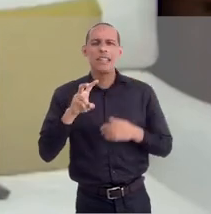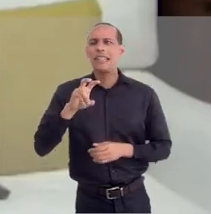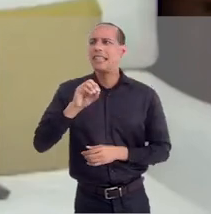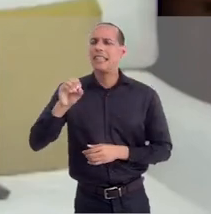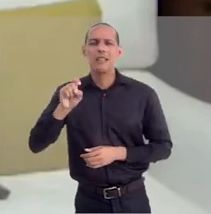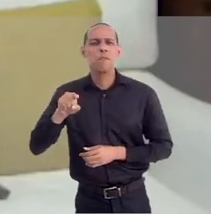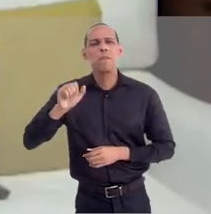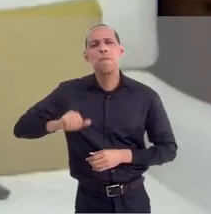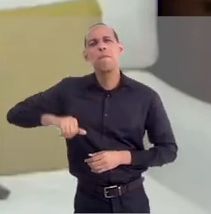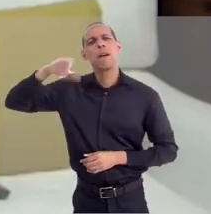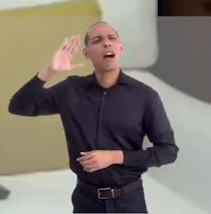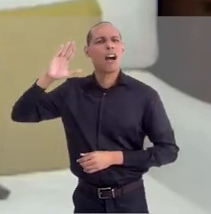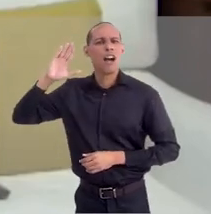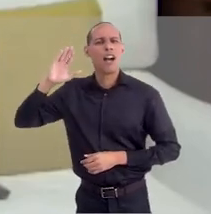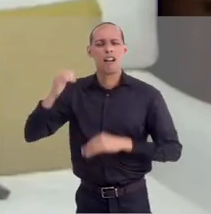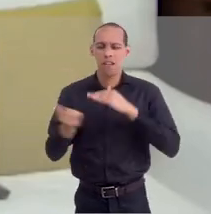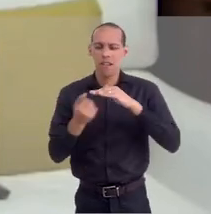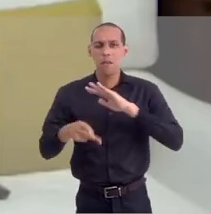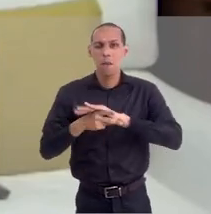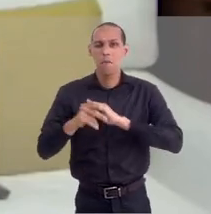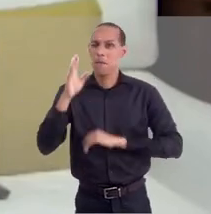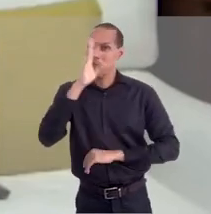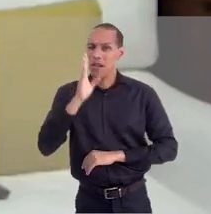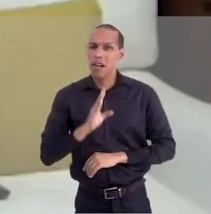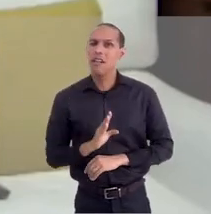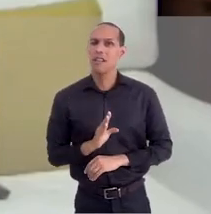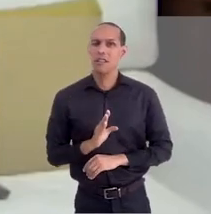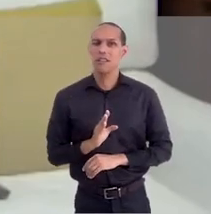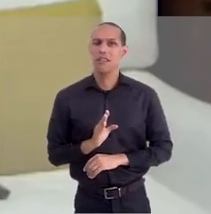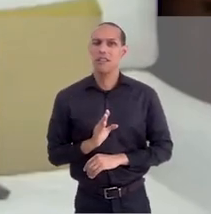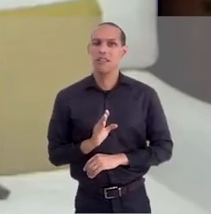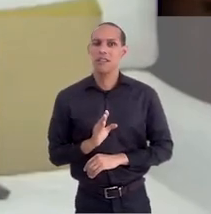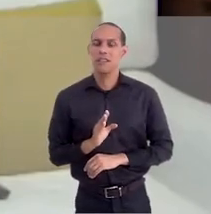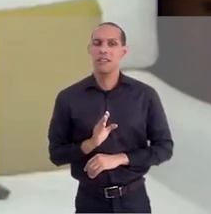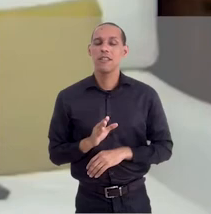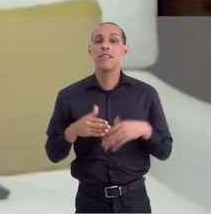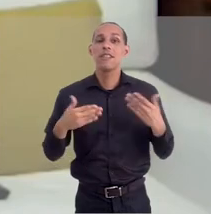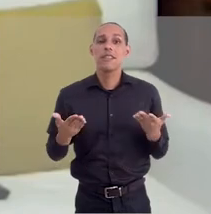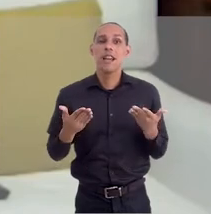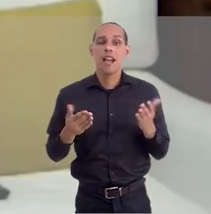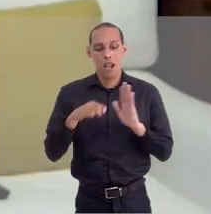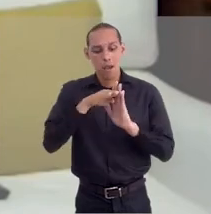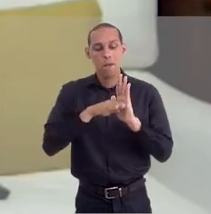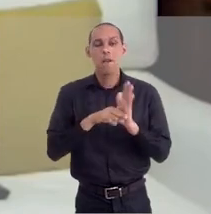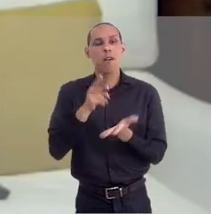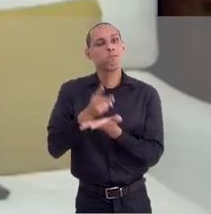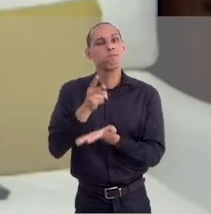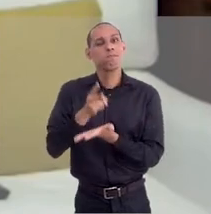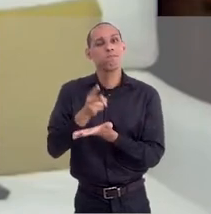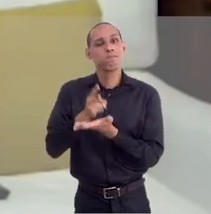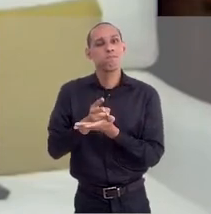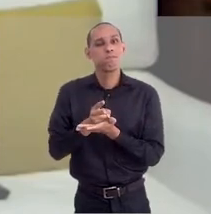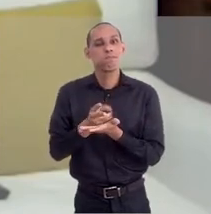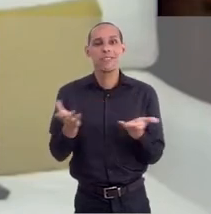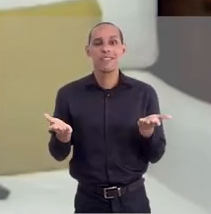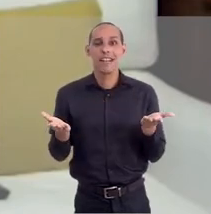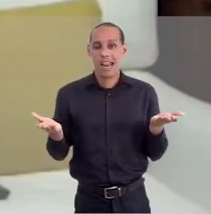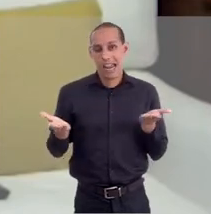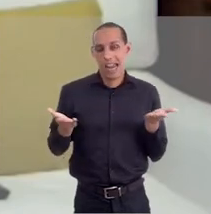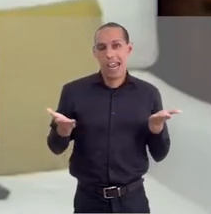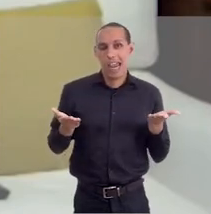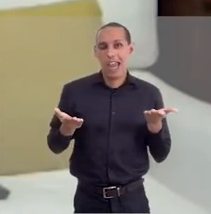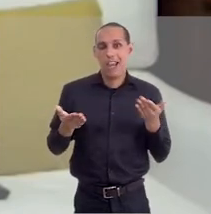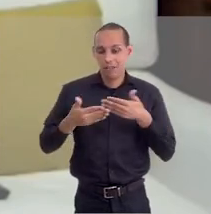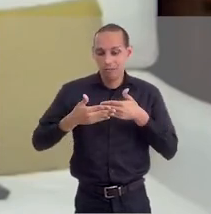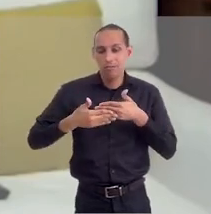de 500 mil empresas do Brasil, né? E se transformou no programa permanente, né? Depois, agora,